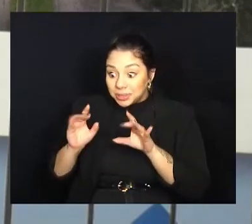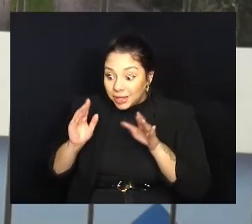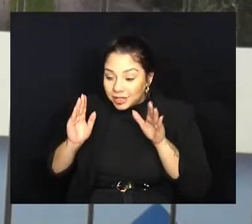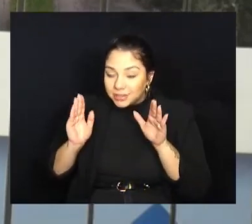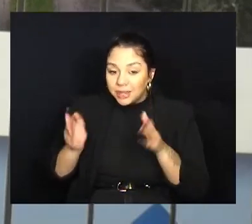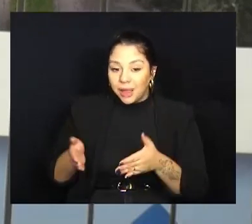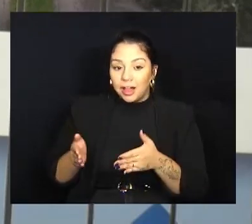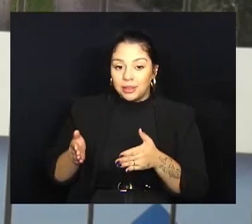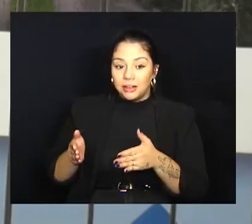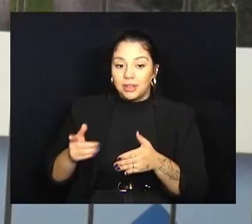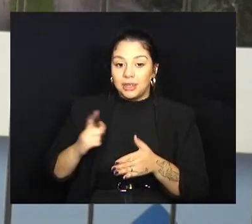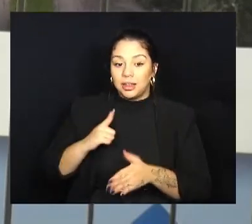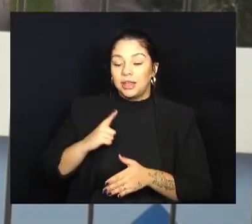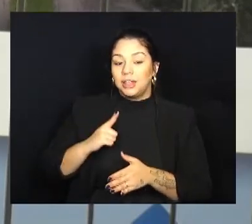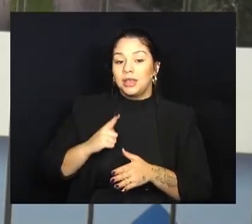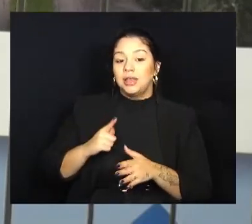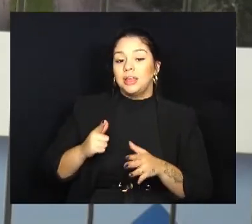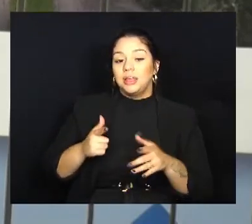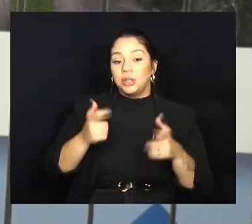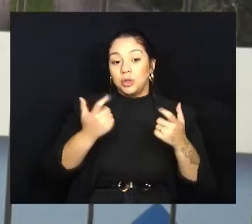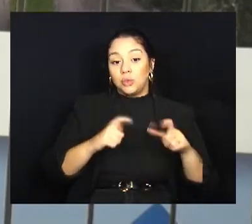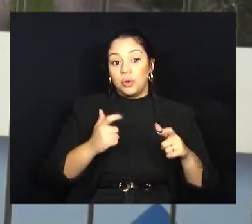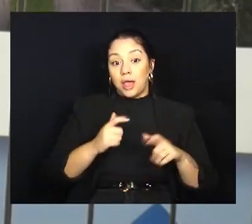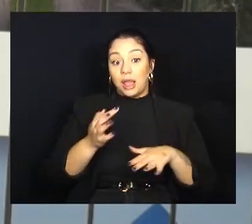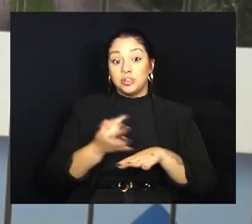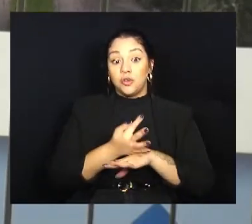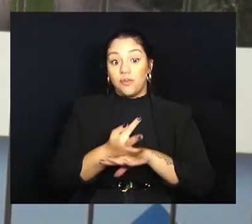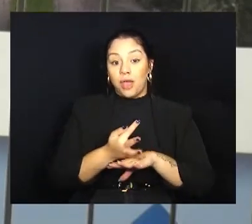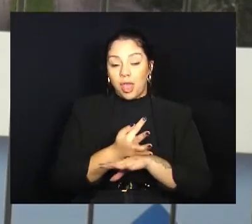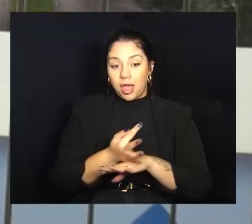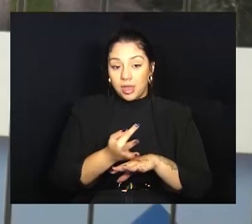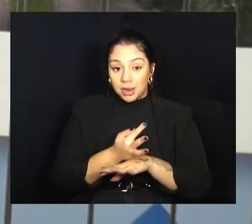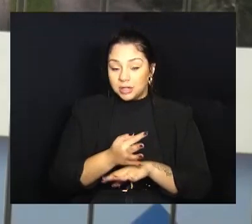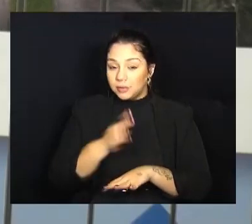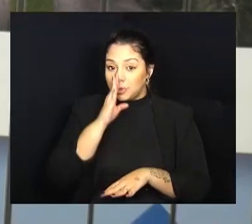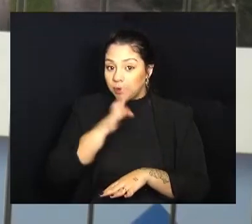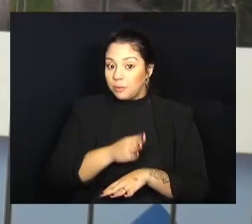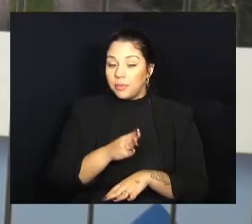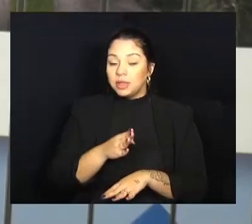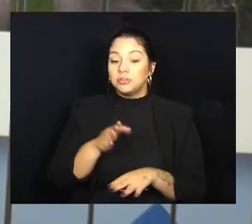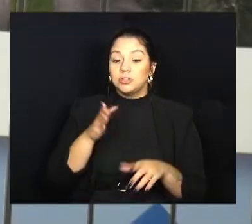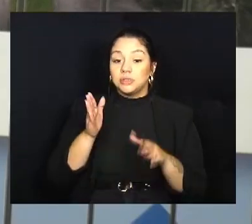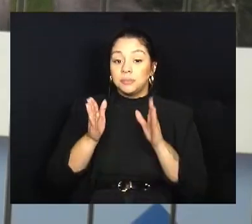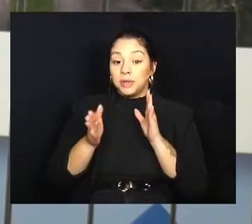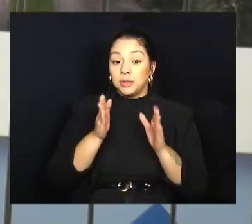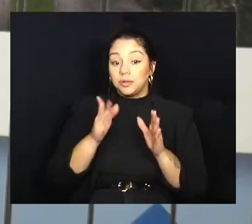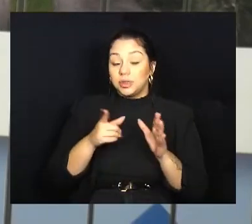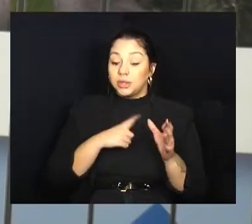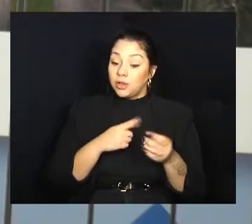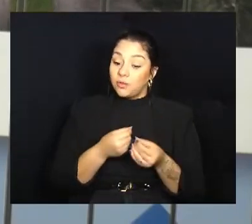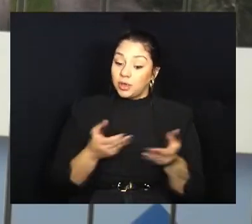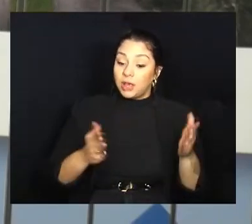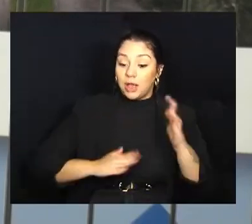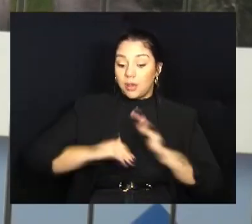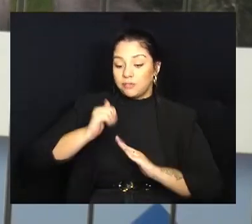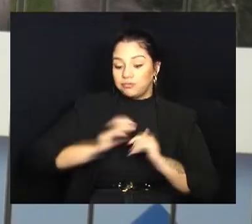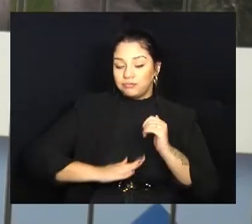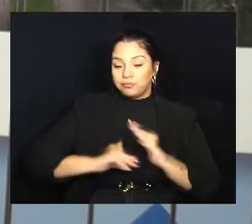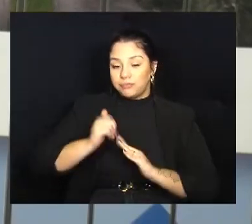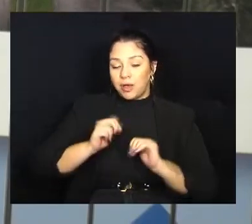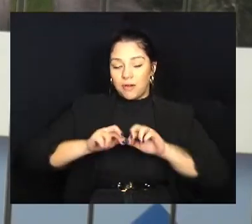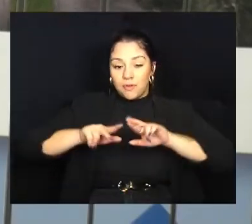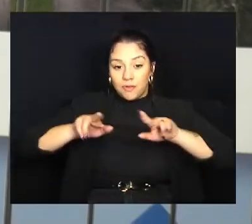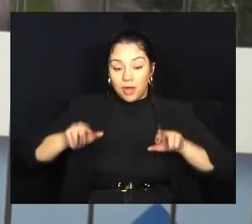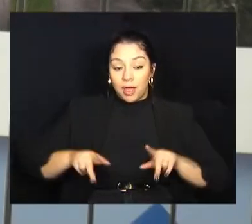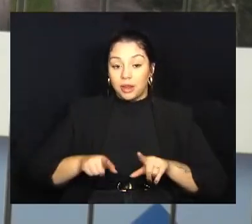especializadas em colônia de férias? Olha, justamente nesses períodos em que é preciso oferecer atividades diversas,